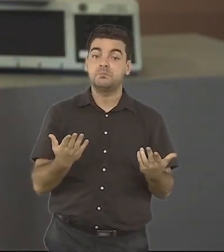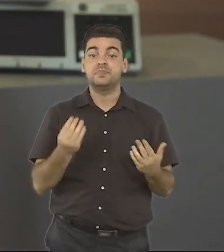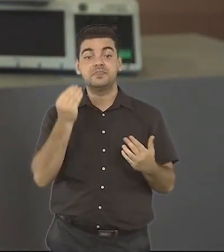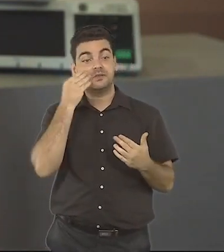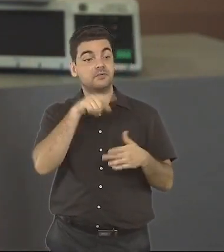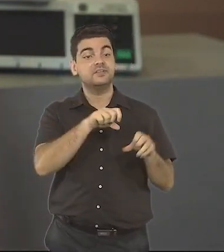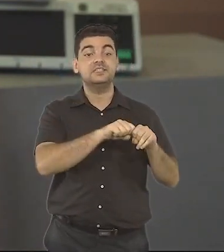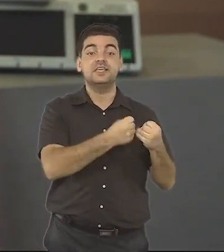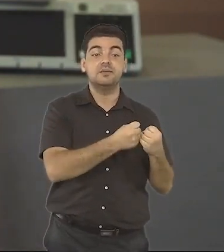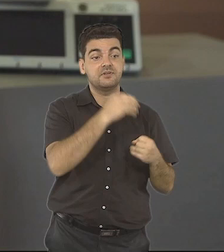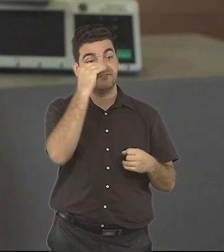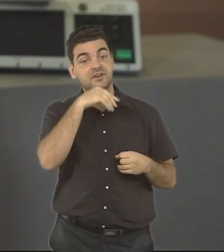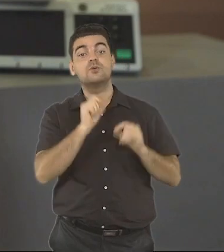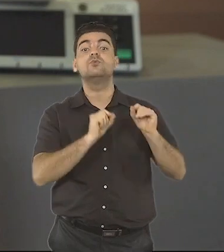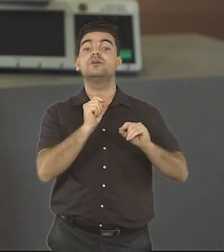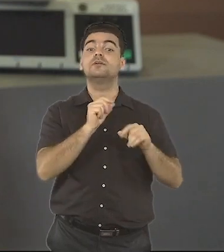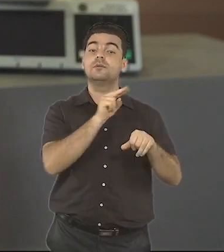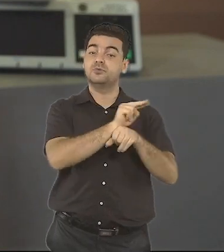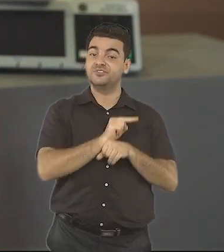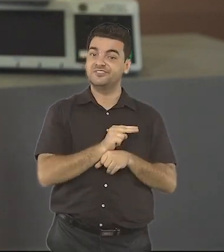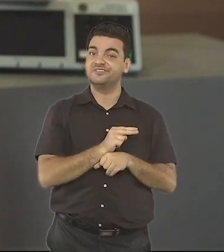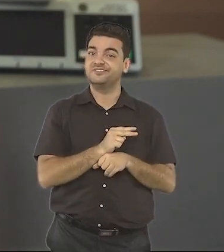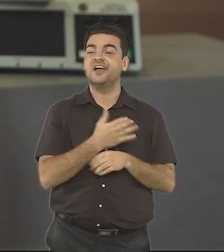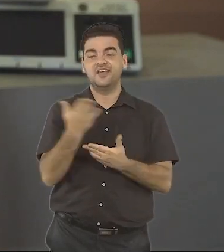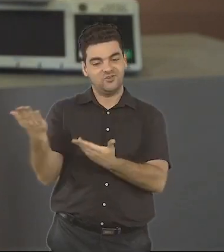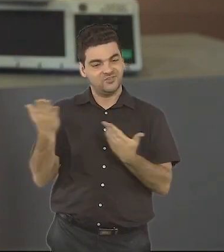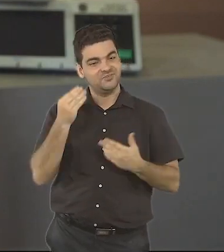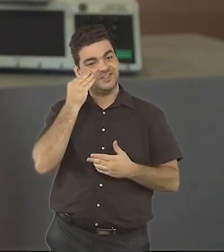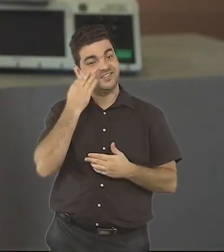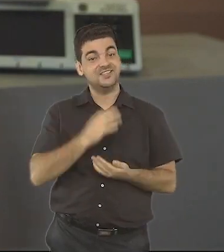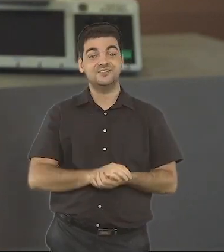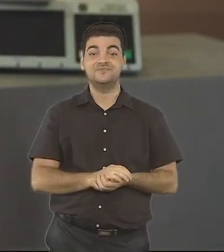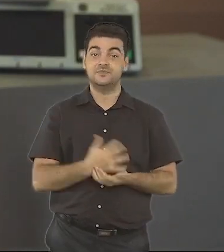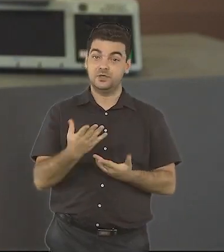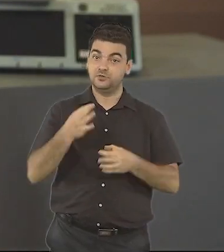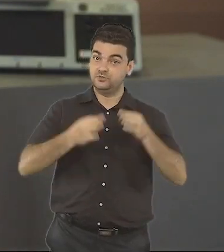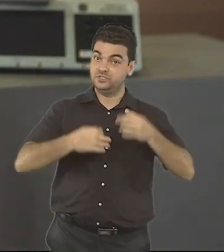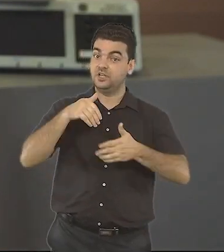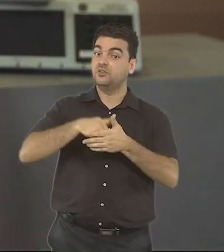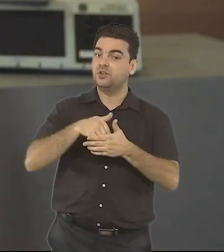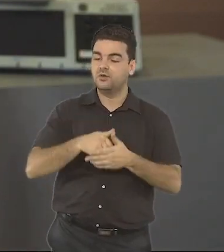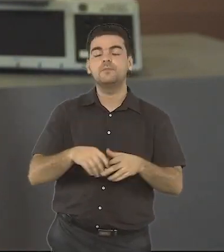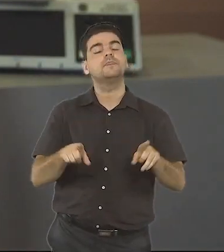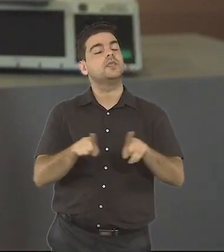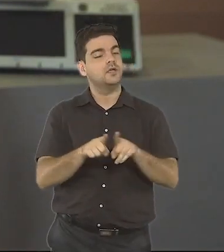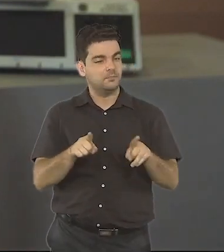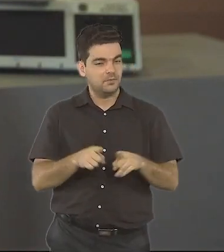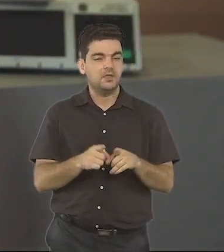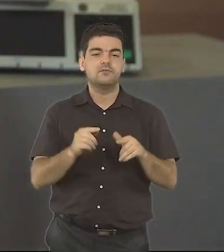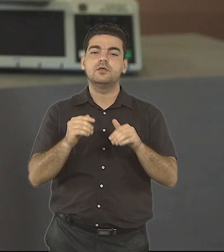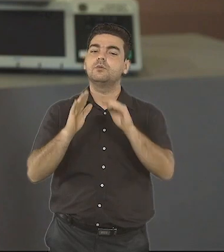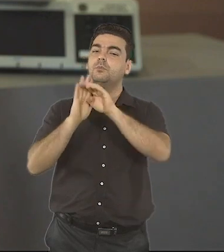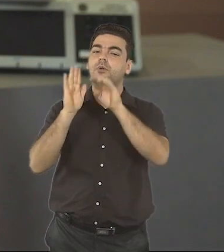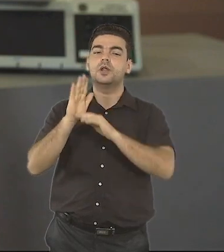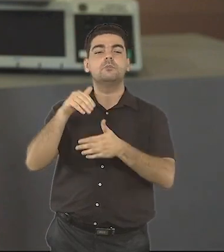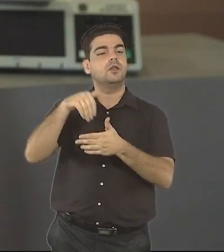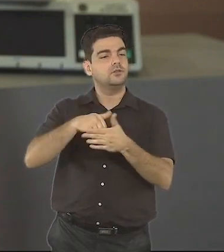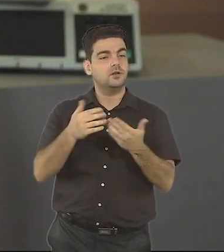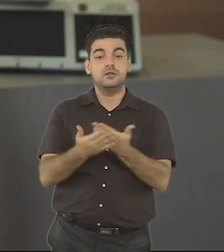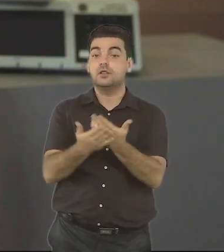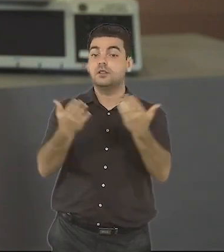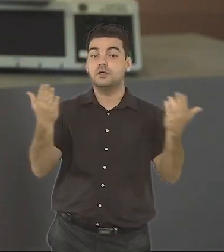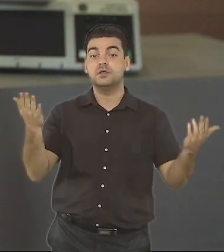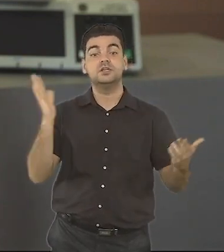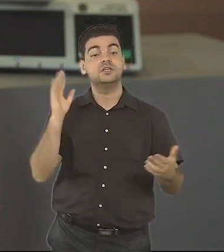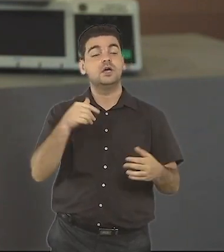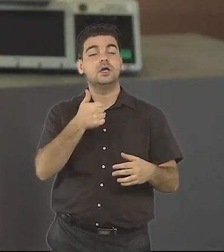tentem quebrar as barreiras de segurança da urna. A Justiça Eleitoral também abre os programas eleitorais a